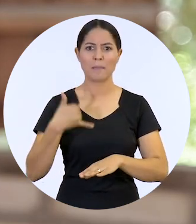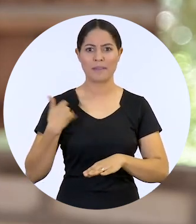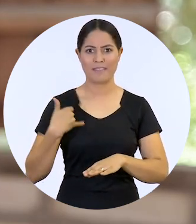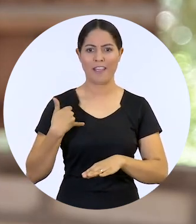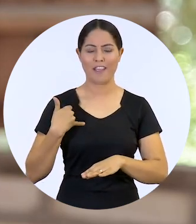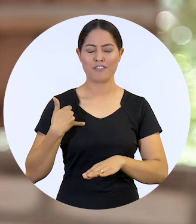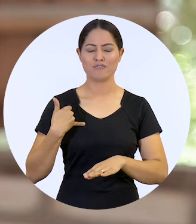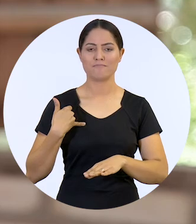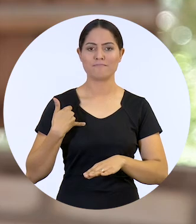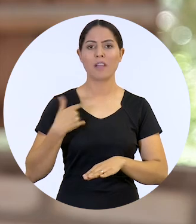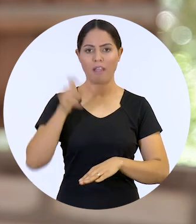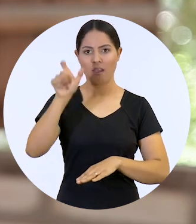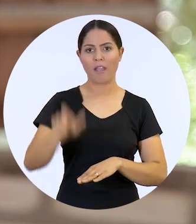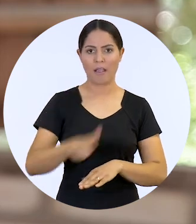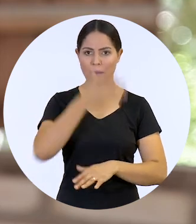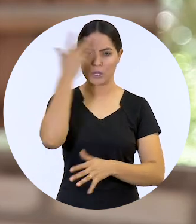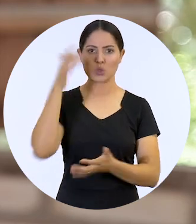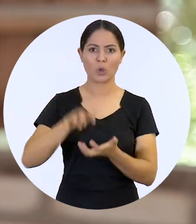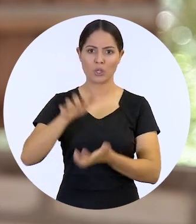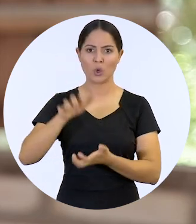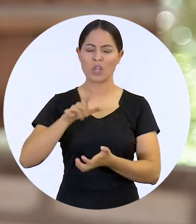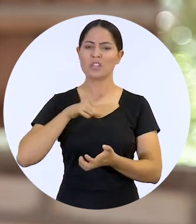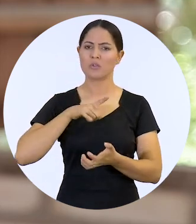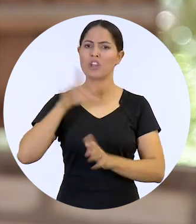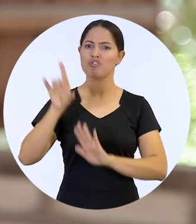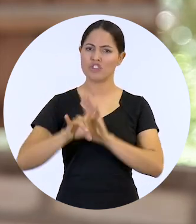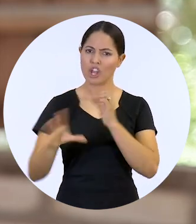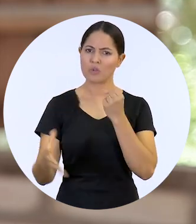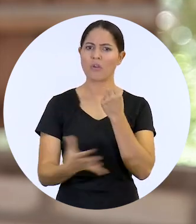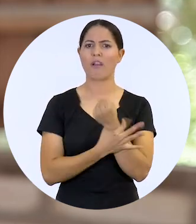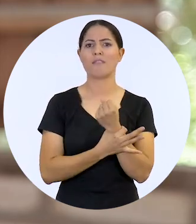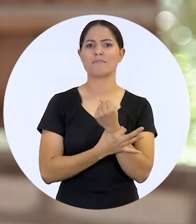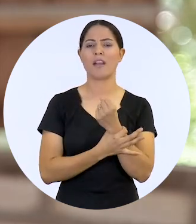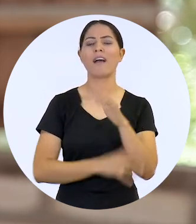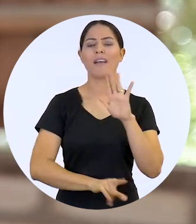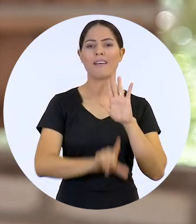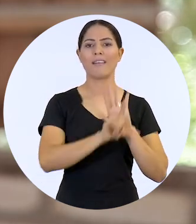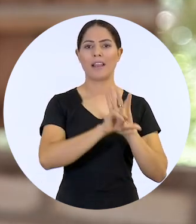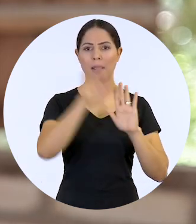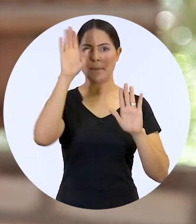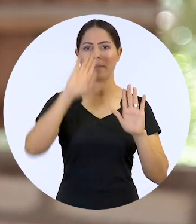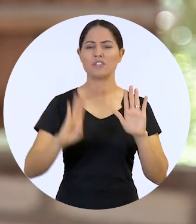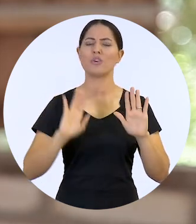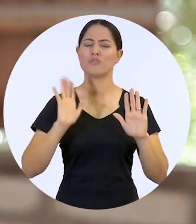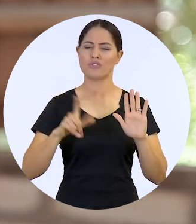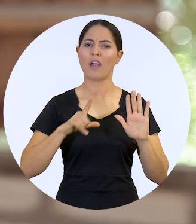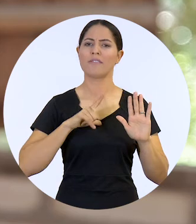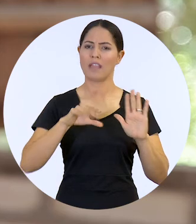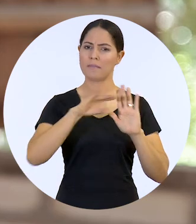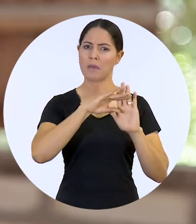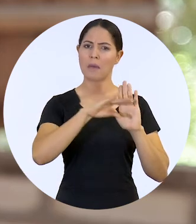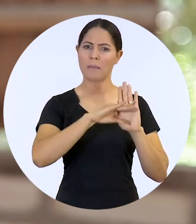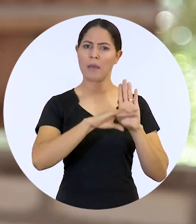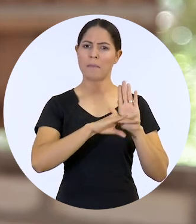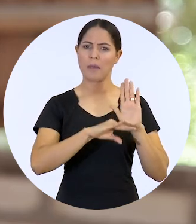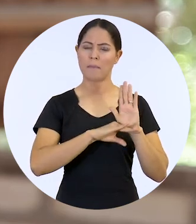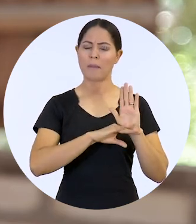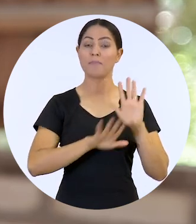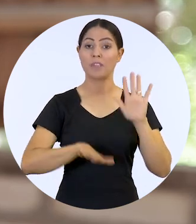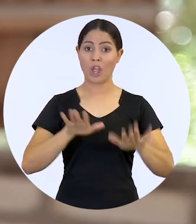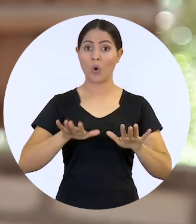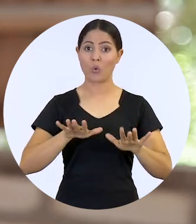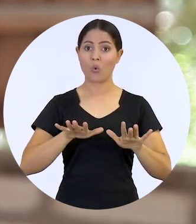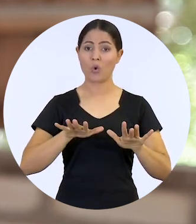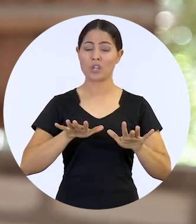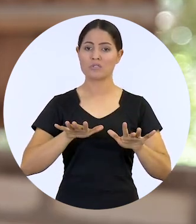idoso considerado na forma da lei e ele tem garantido, sim, leis aqui brasileiras, existem protocolos, existem também